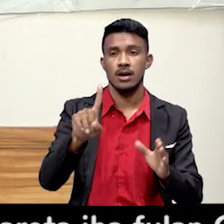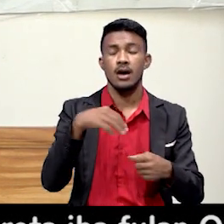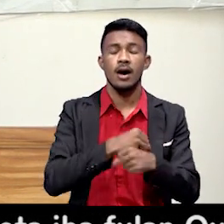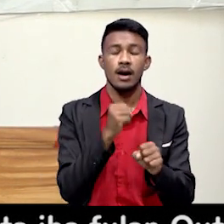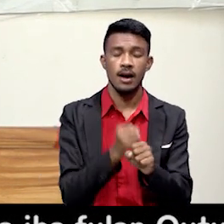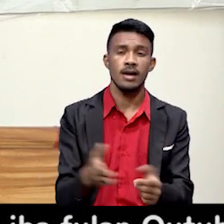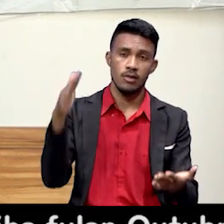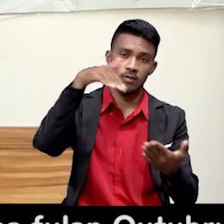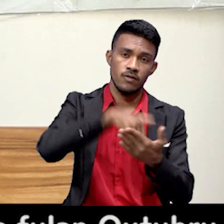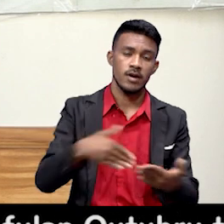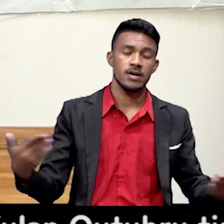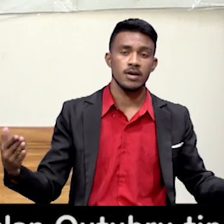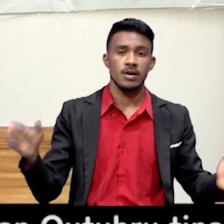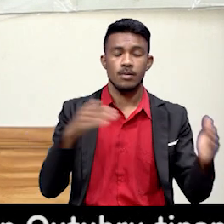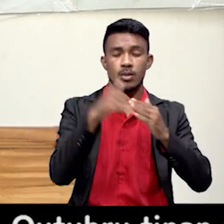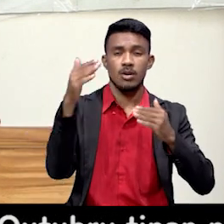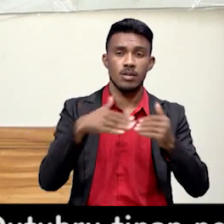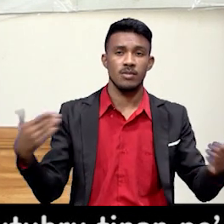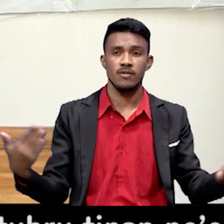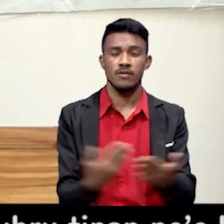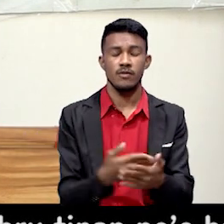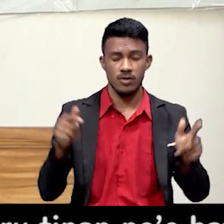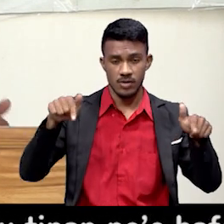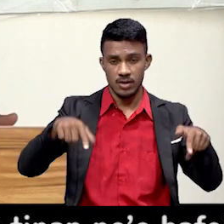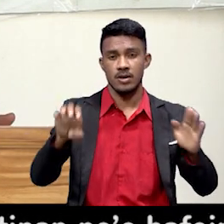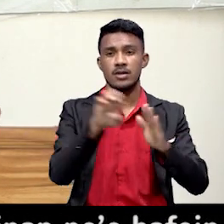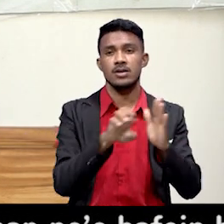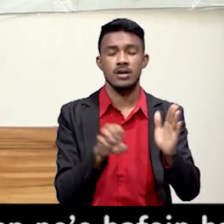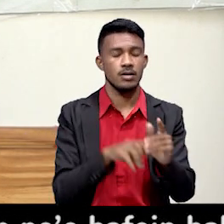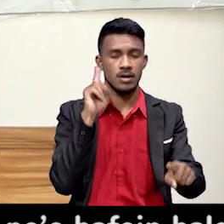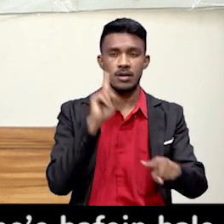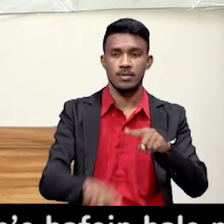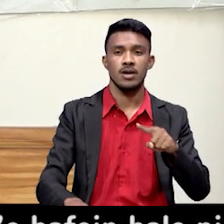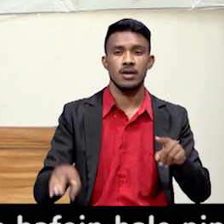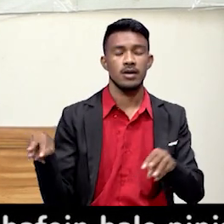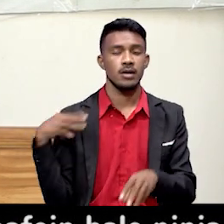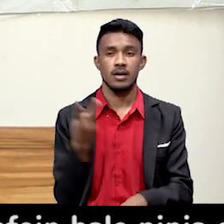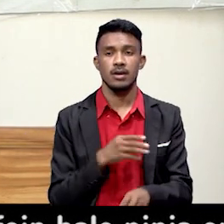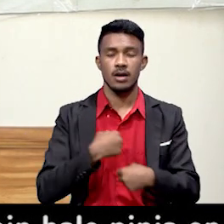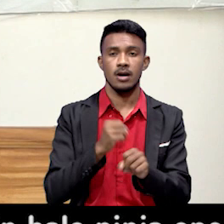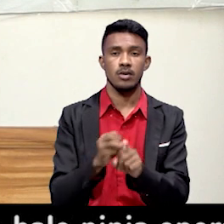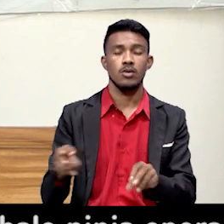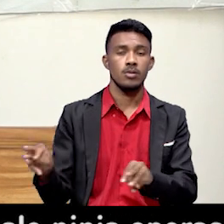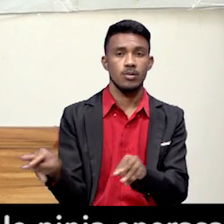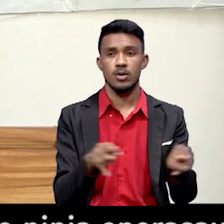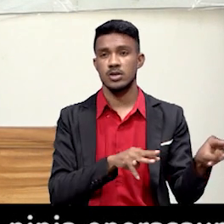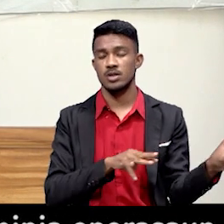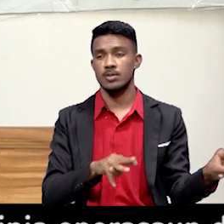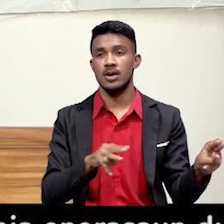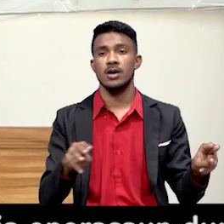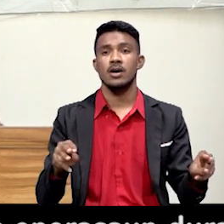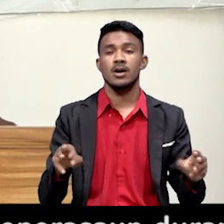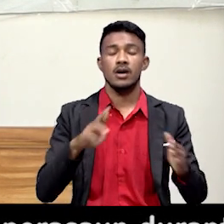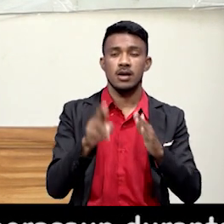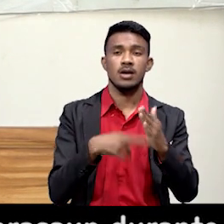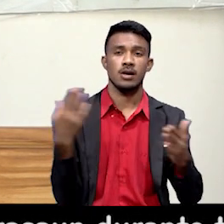label, ita halal lay halal mudah sebab norma tuan hamos norma fon para atu resolve problema ne